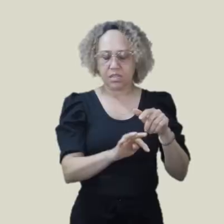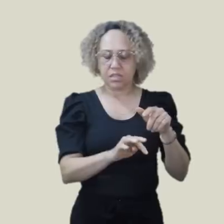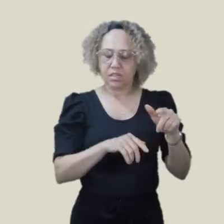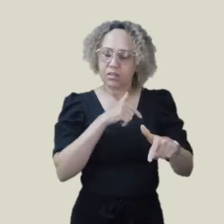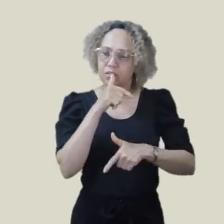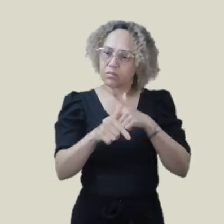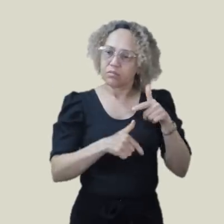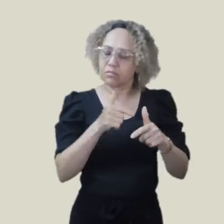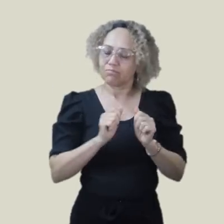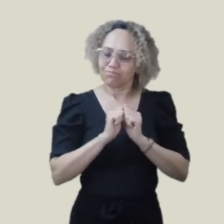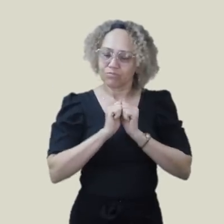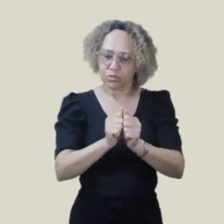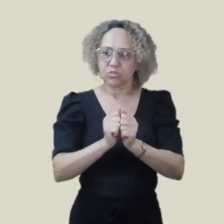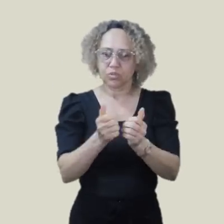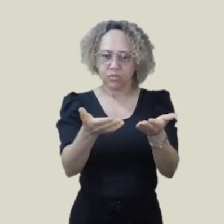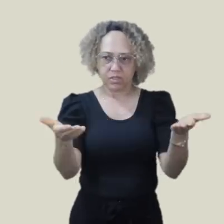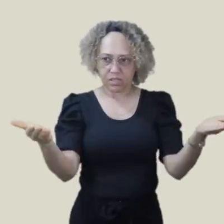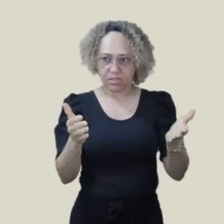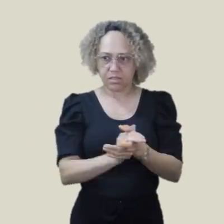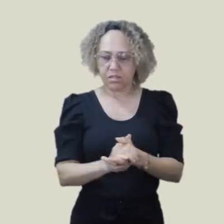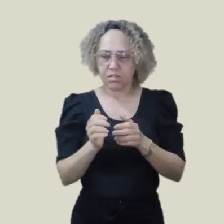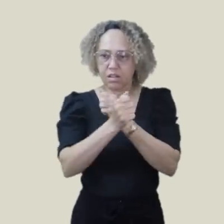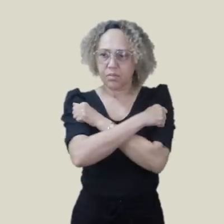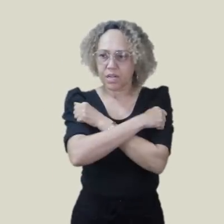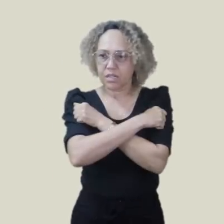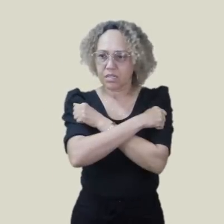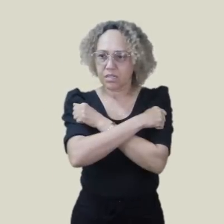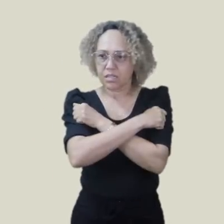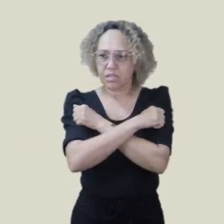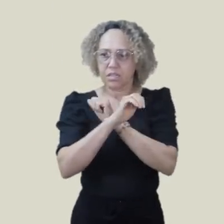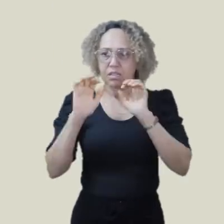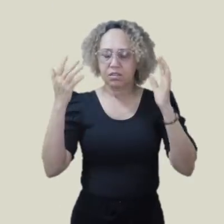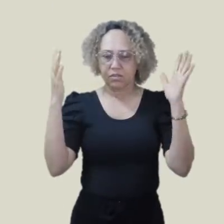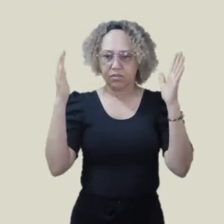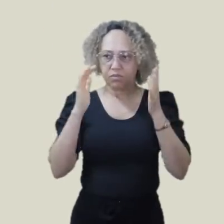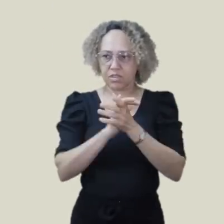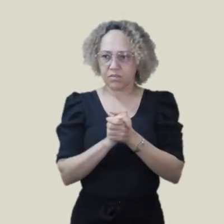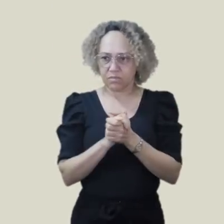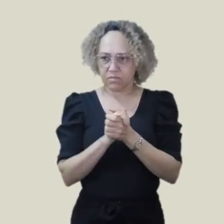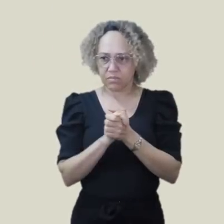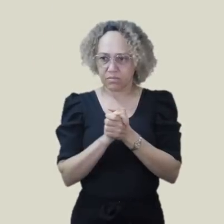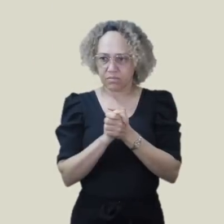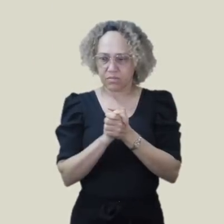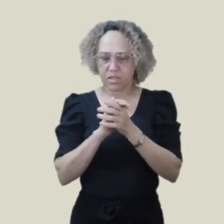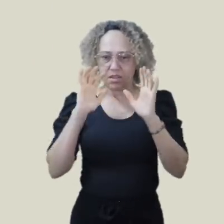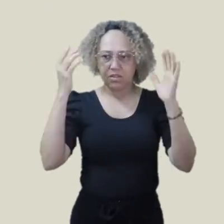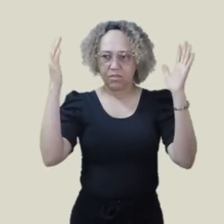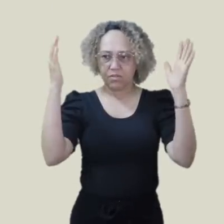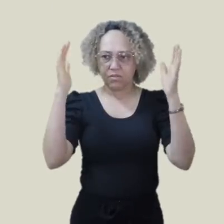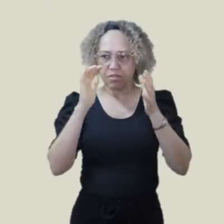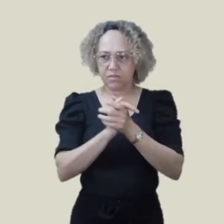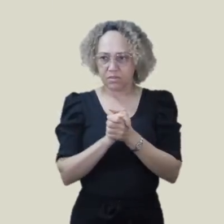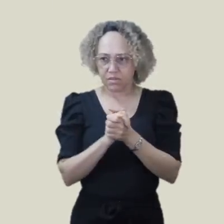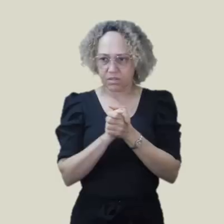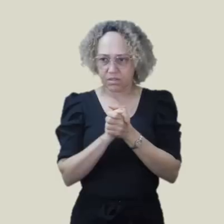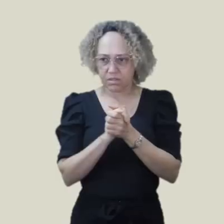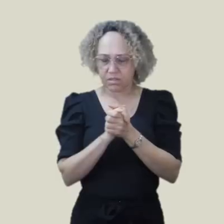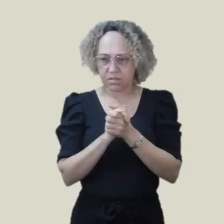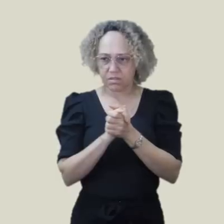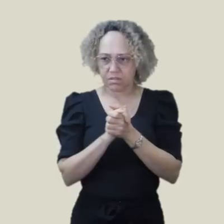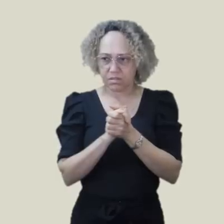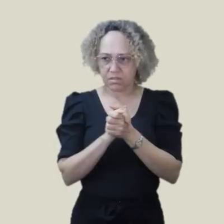estaremos sempre com vocês. Um abraço. Viva o 1º de maio. Viva a classe